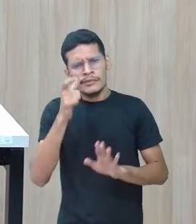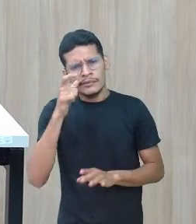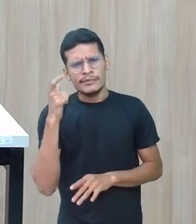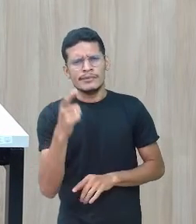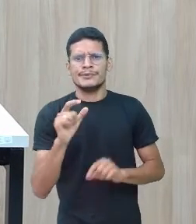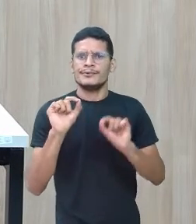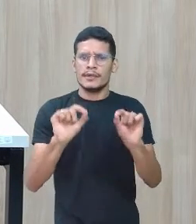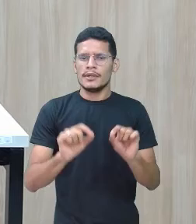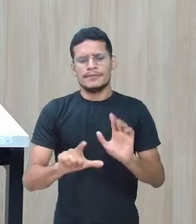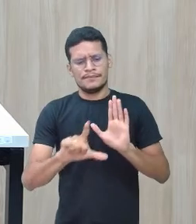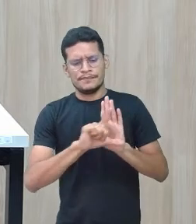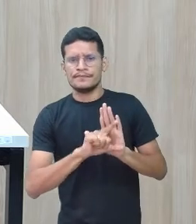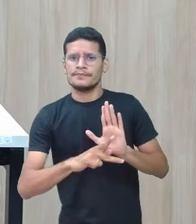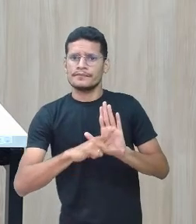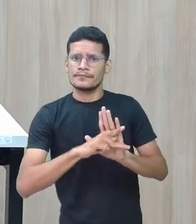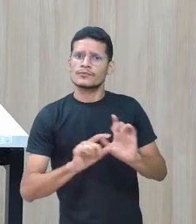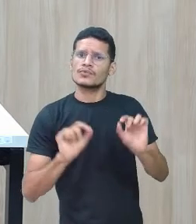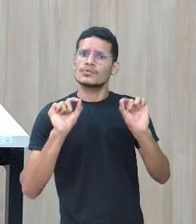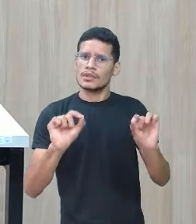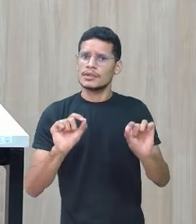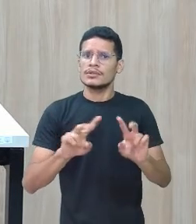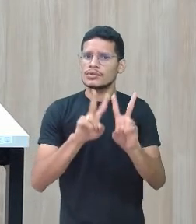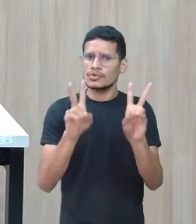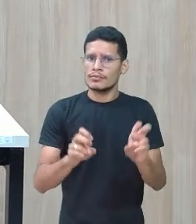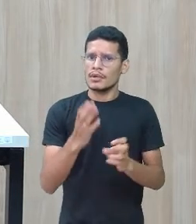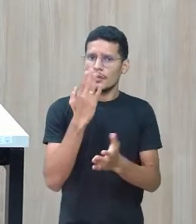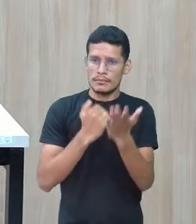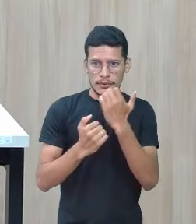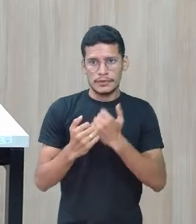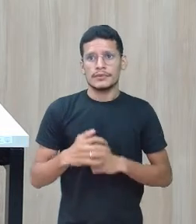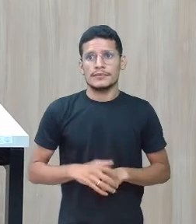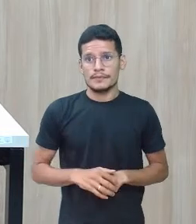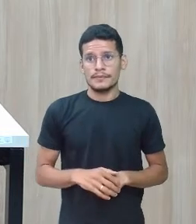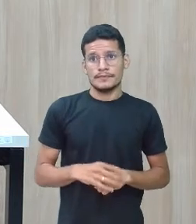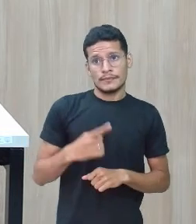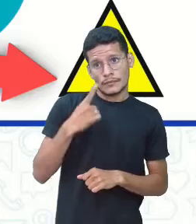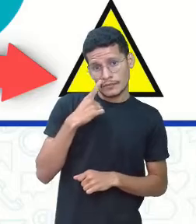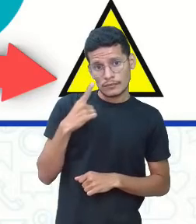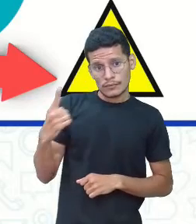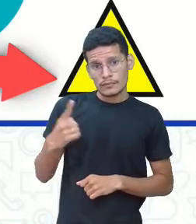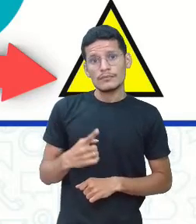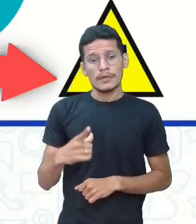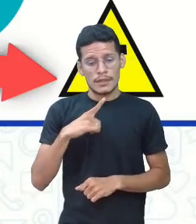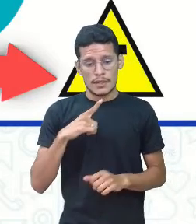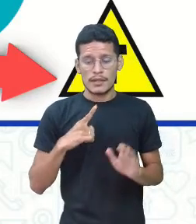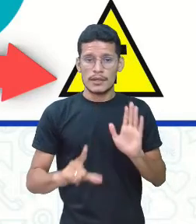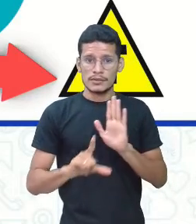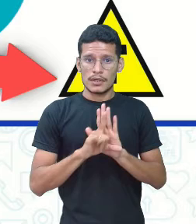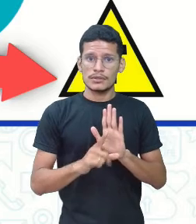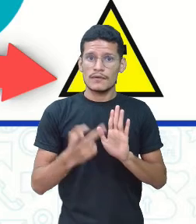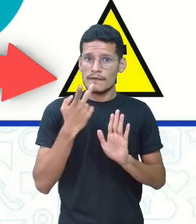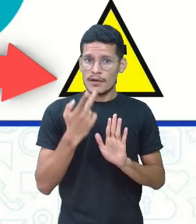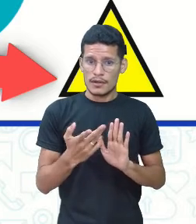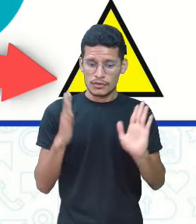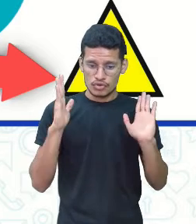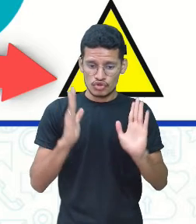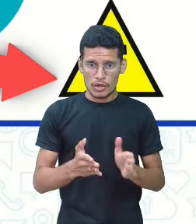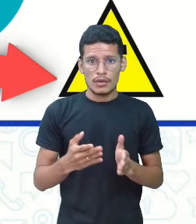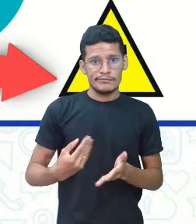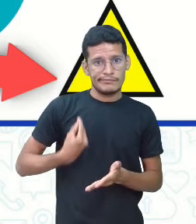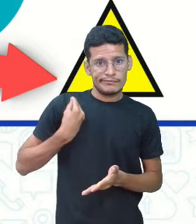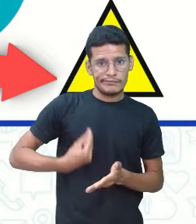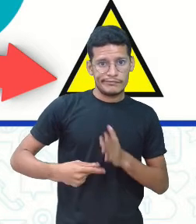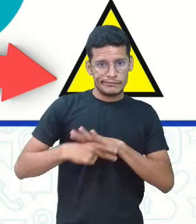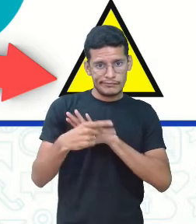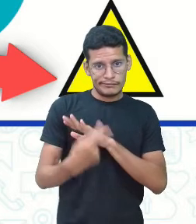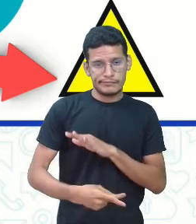interessante, a legislação sobre os alimentos. Então, conforme a legislação em vigor aqui no Brasil,